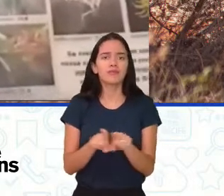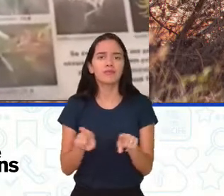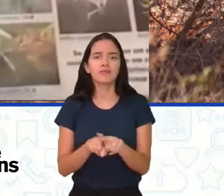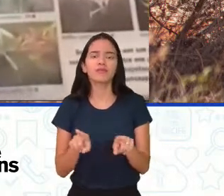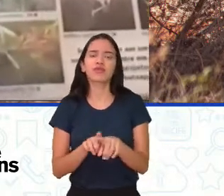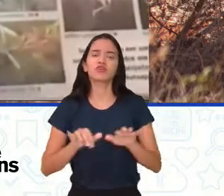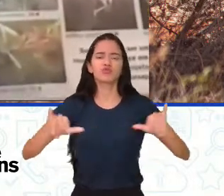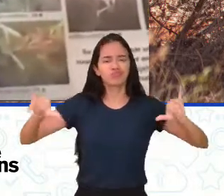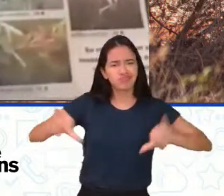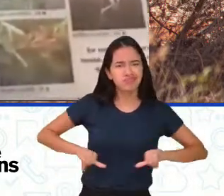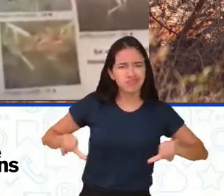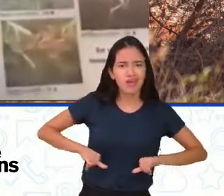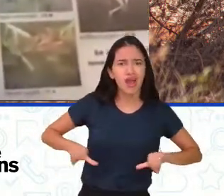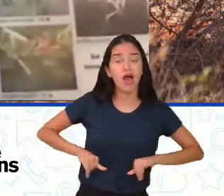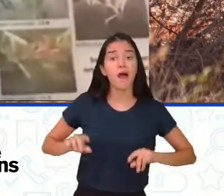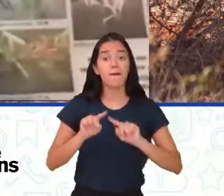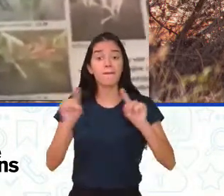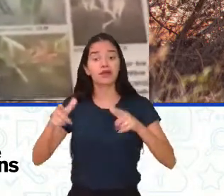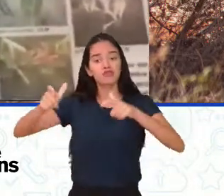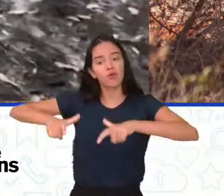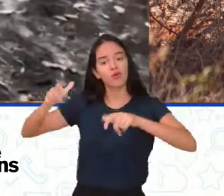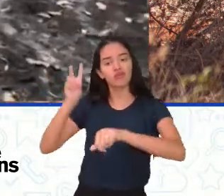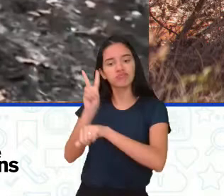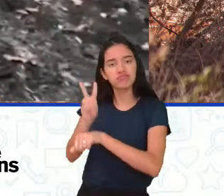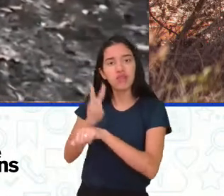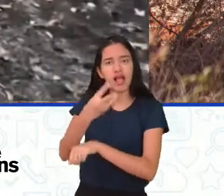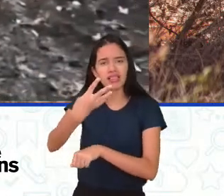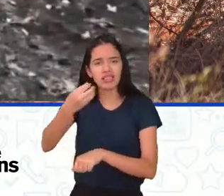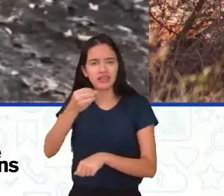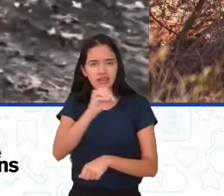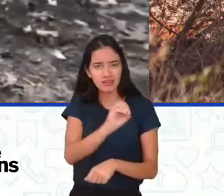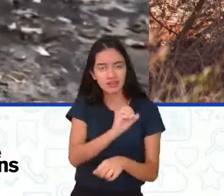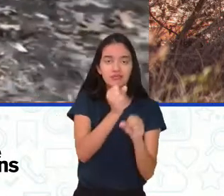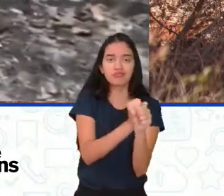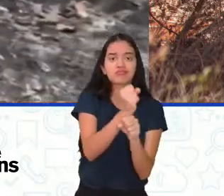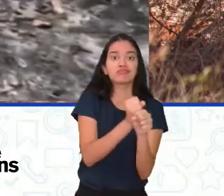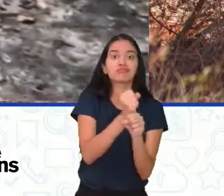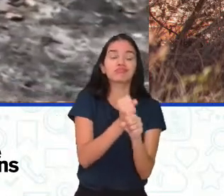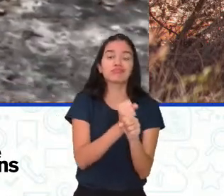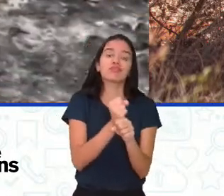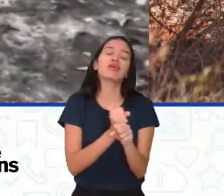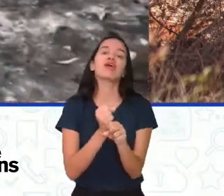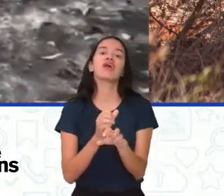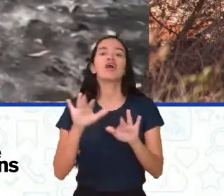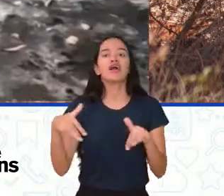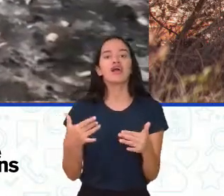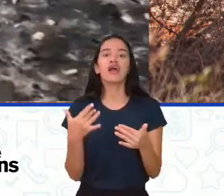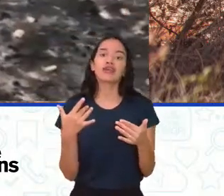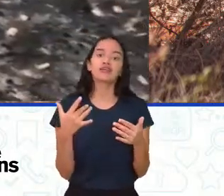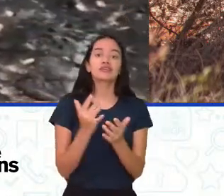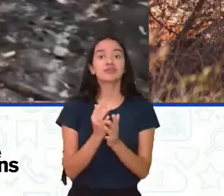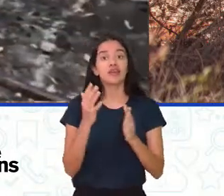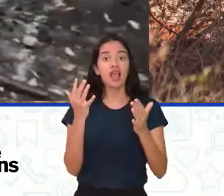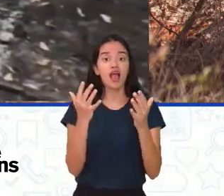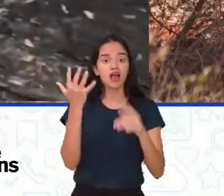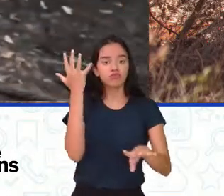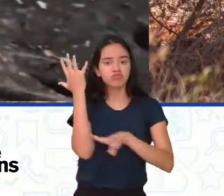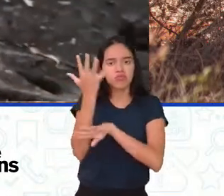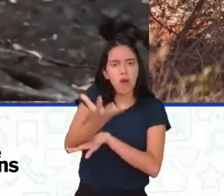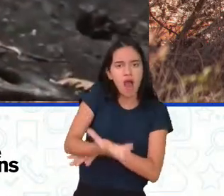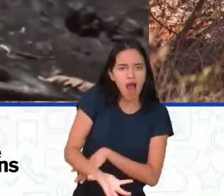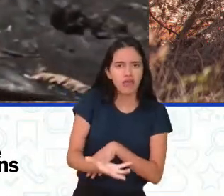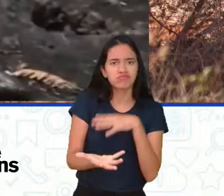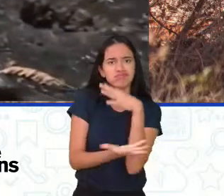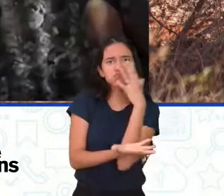meio que está preservada há mais de 300 anos. A iniciativa MAP Biomas apontou que a destruição do cerrado segue